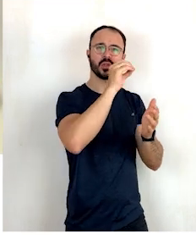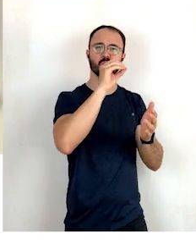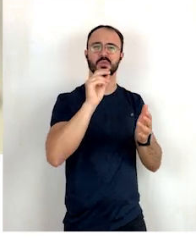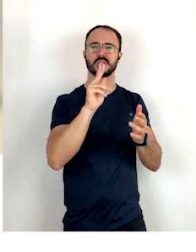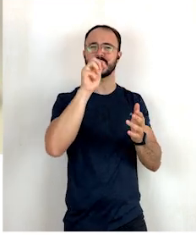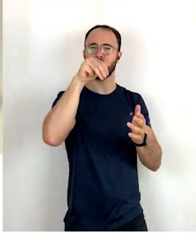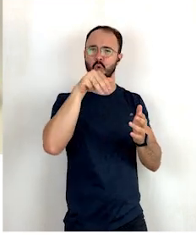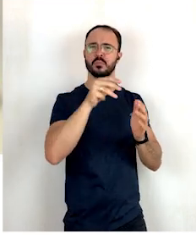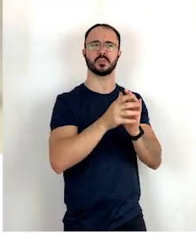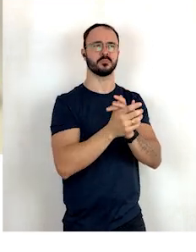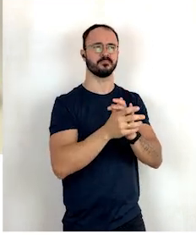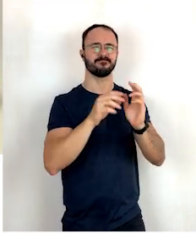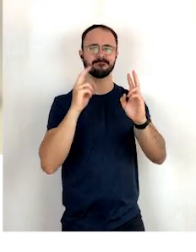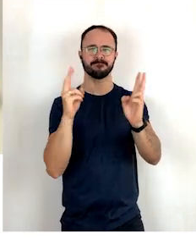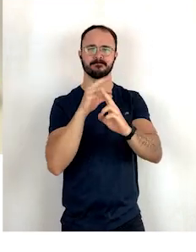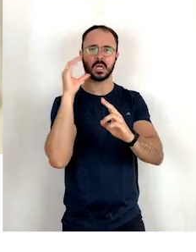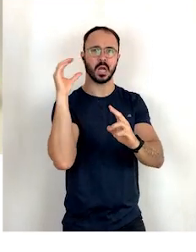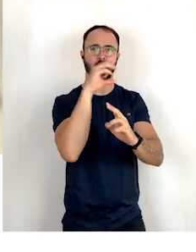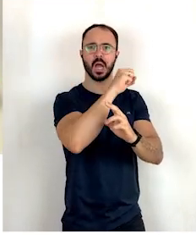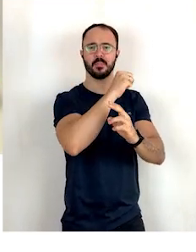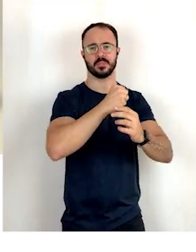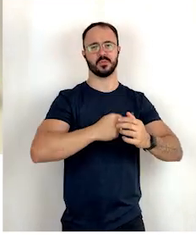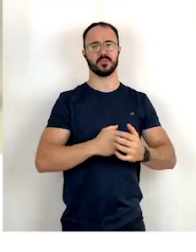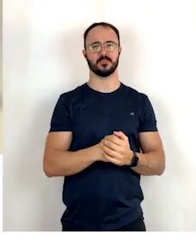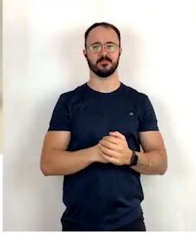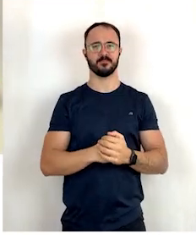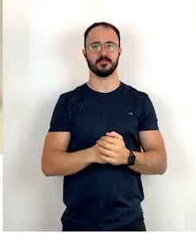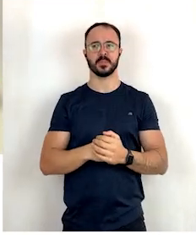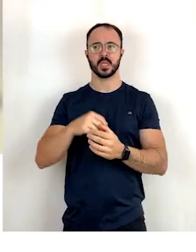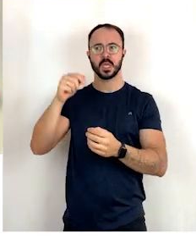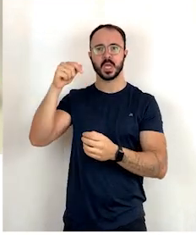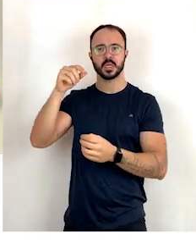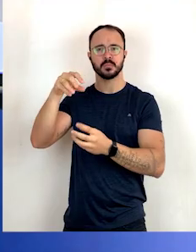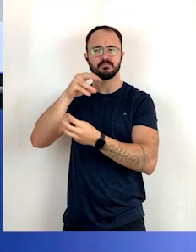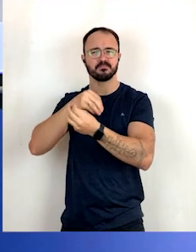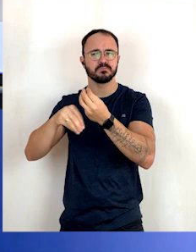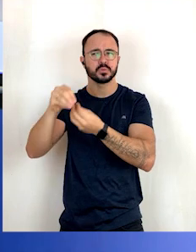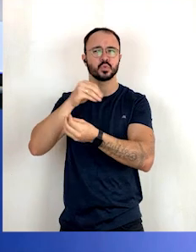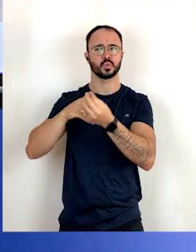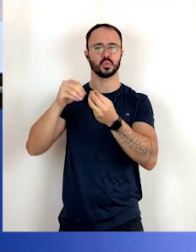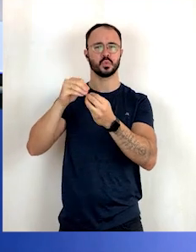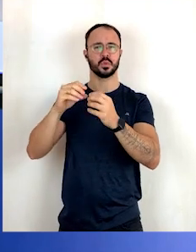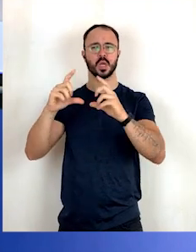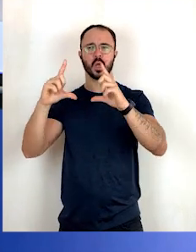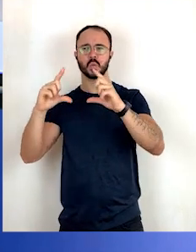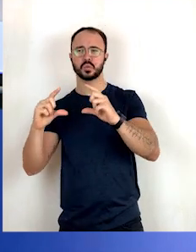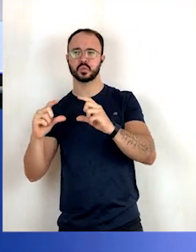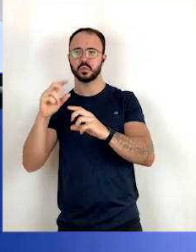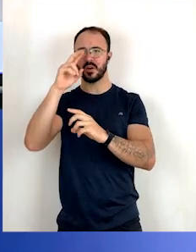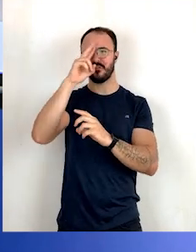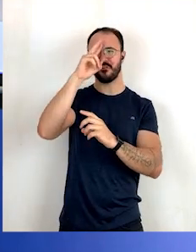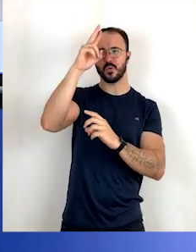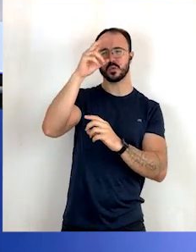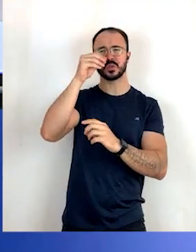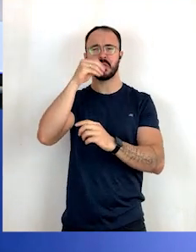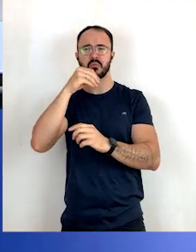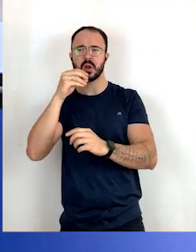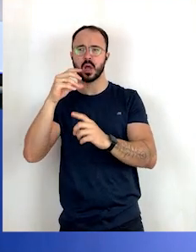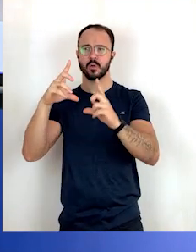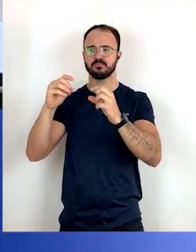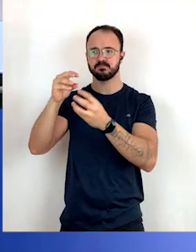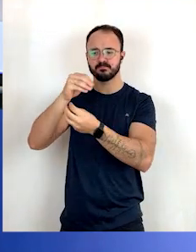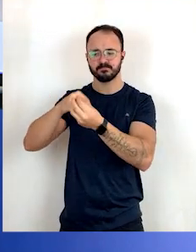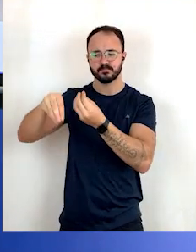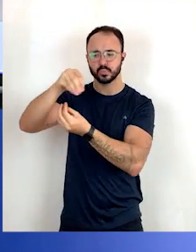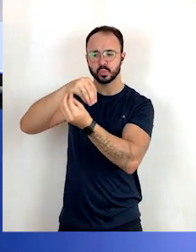a formação de um centro de baixa pressão. É o centro de baixa pressão que propicia esse movimento